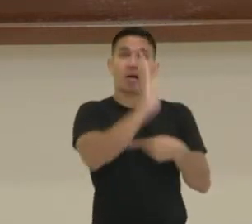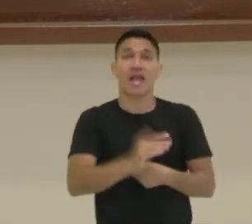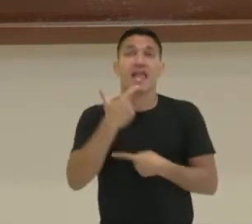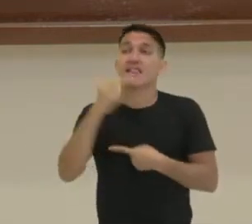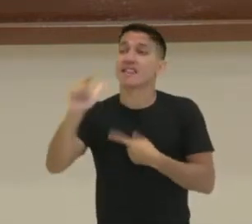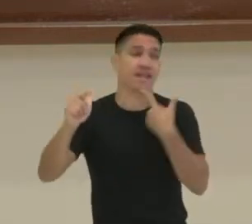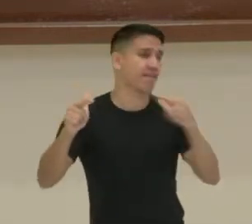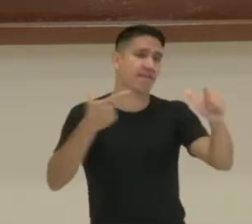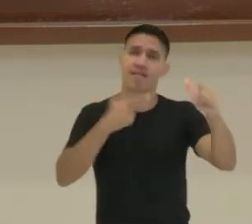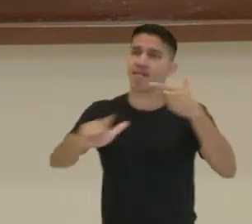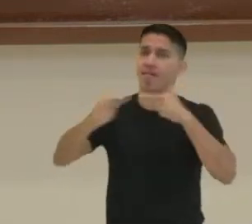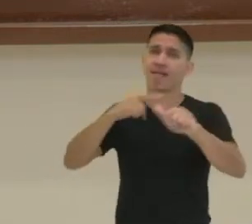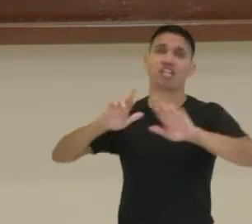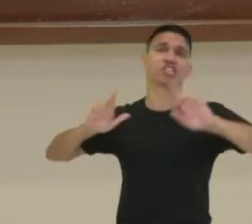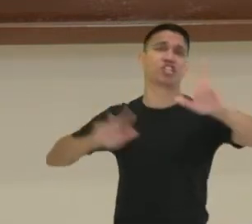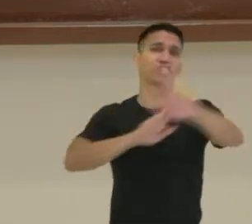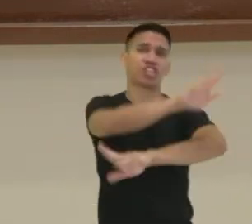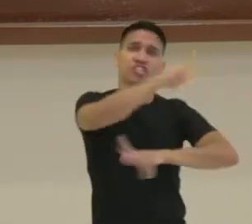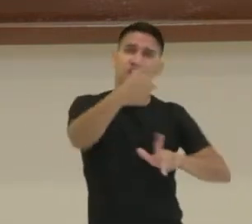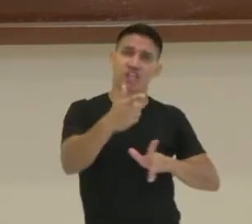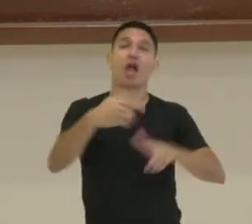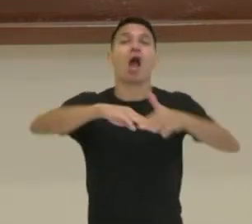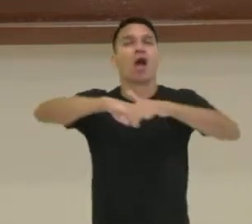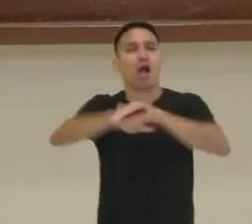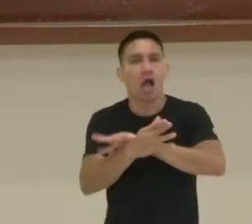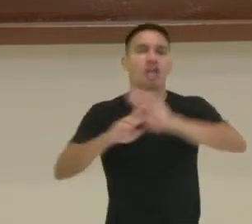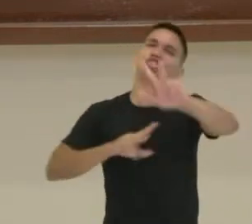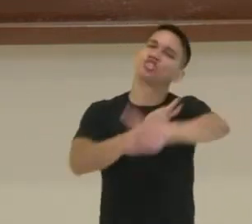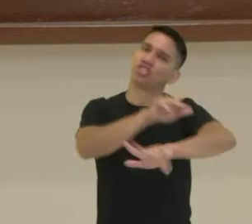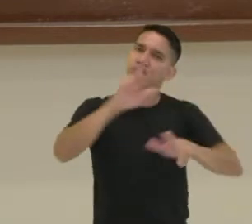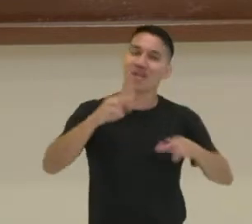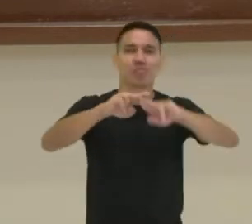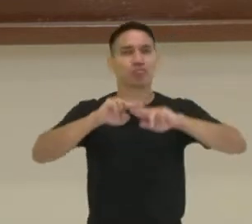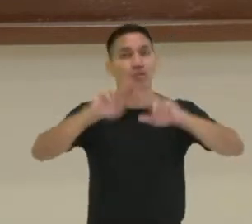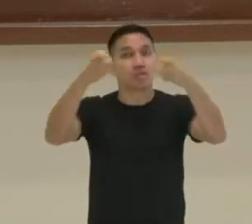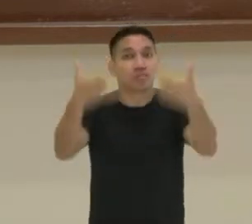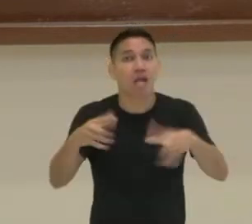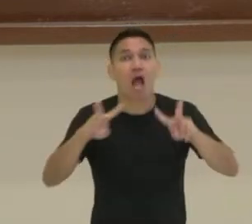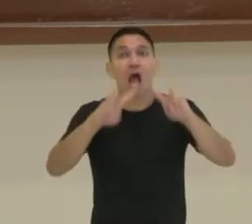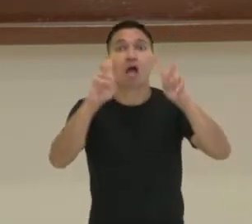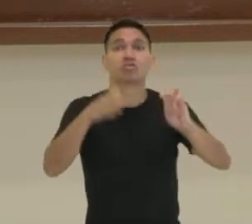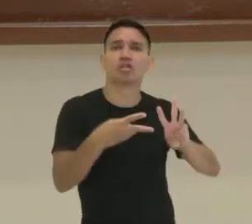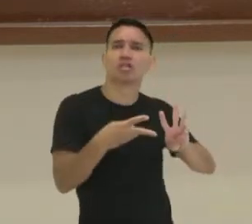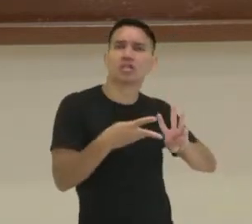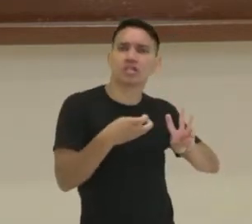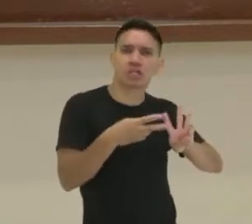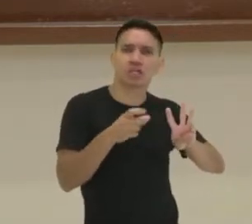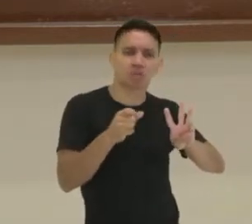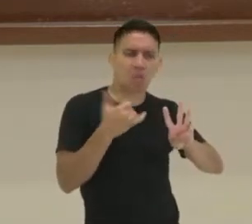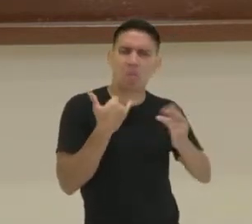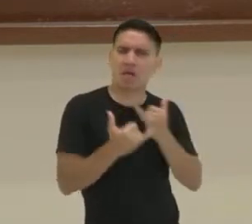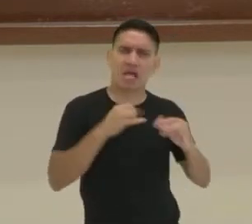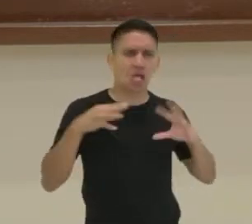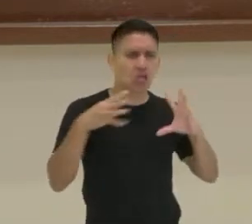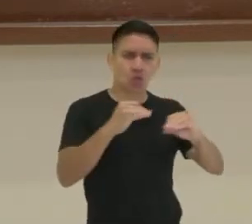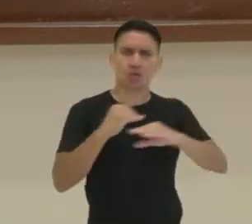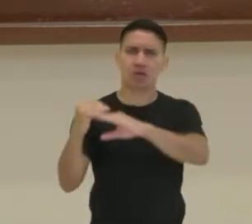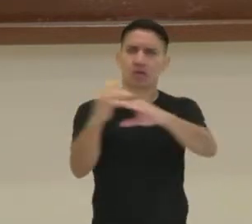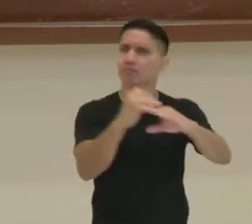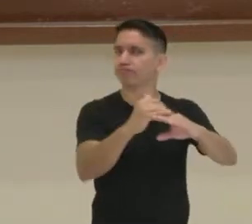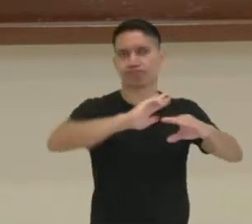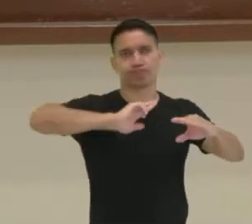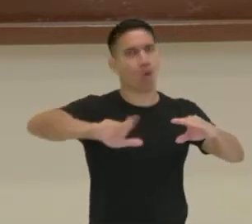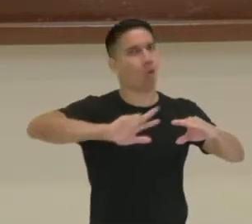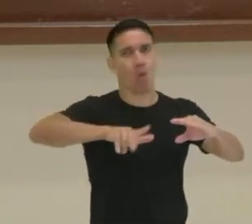diferentes, com costumes diferentes. Então nós costumamos falar índios como se fossem todos iguais, mas eles não